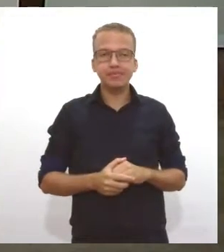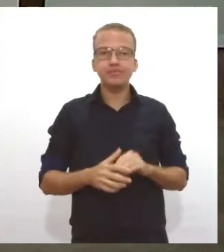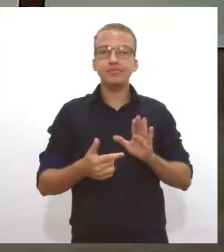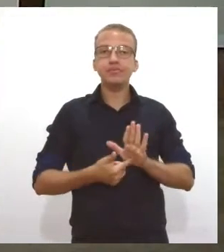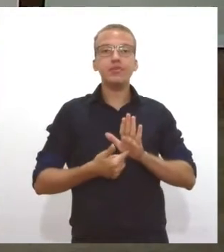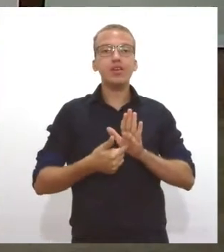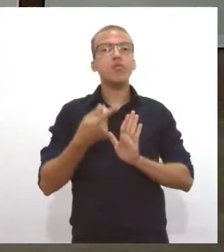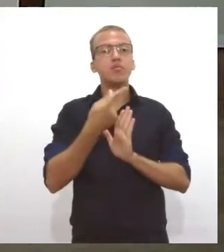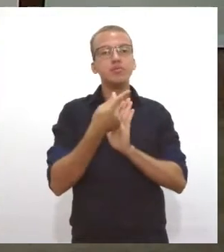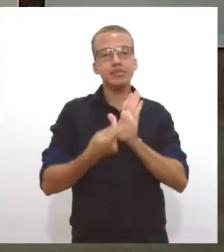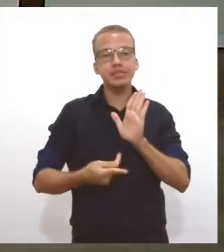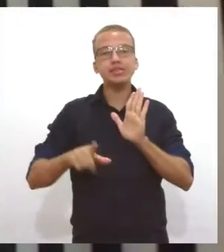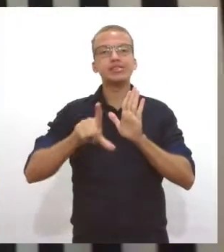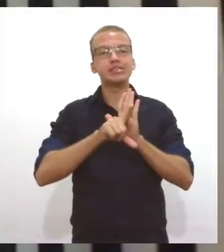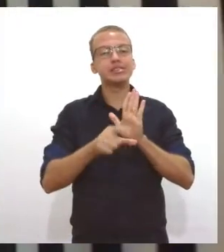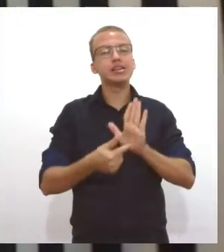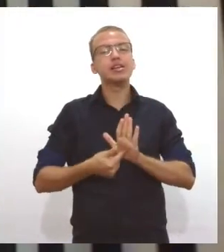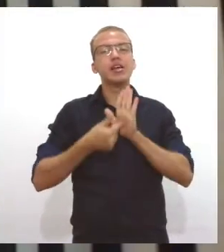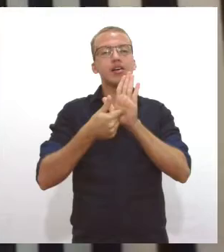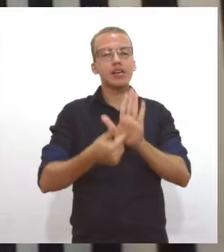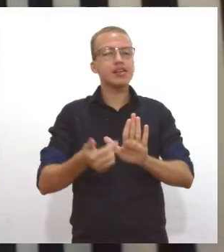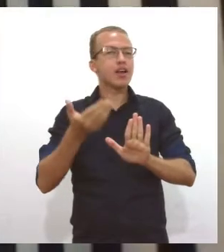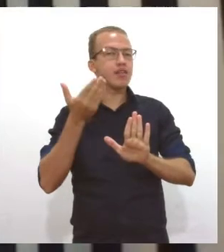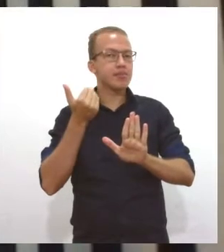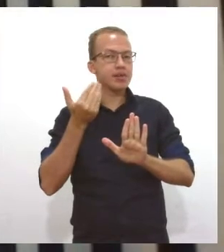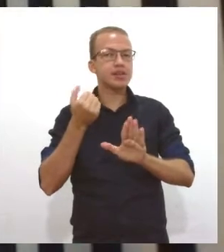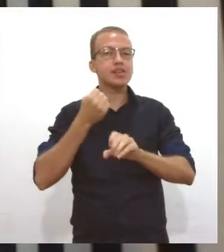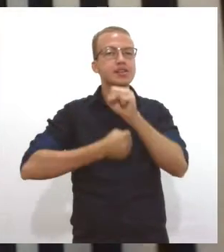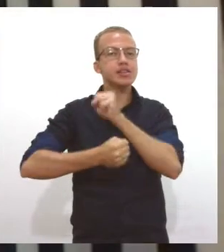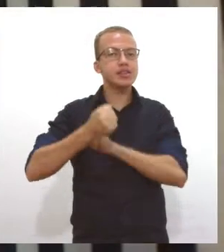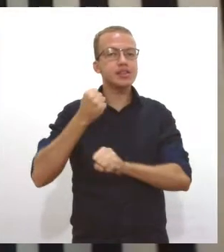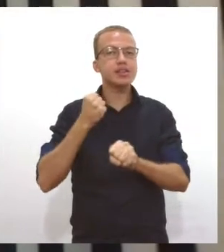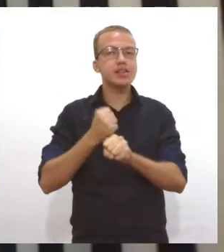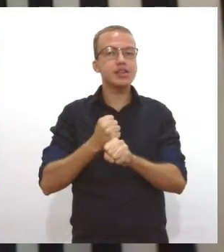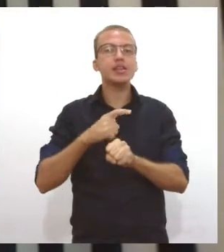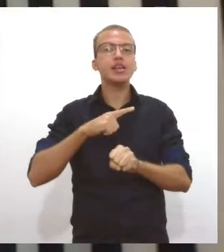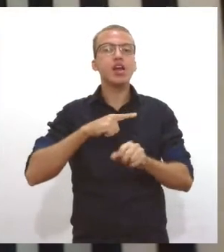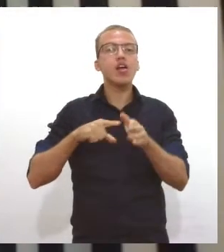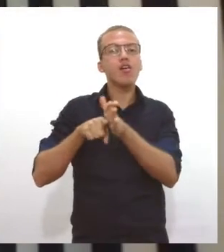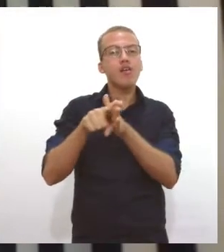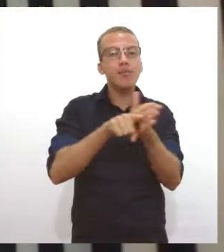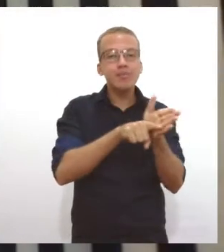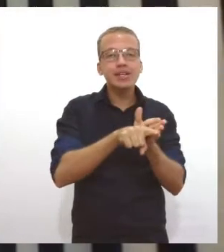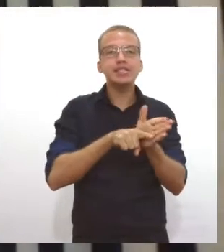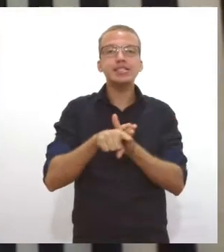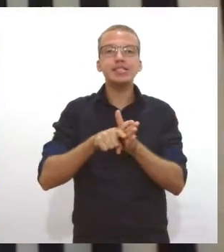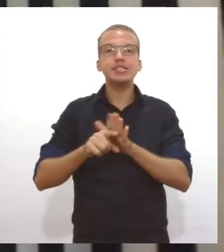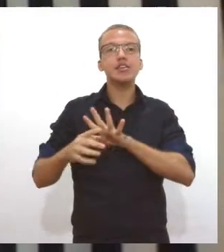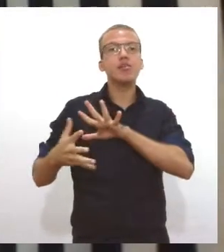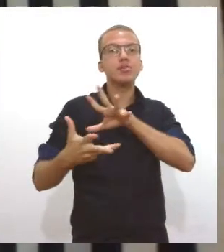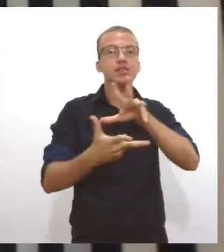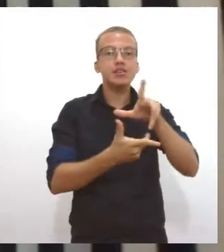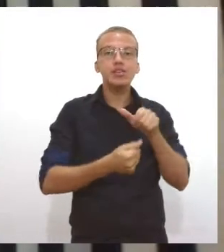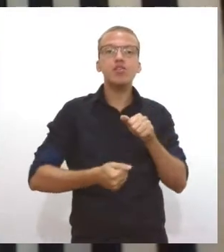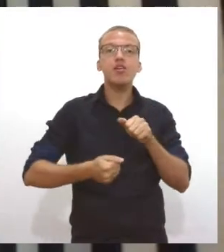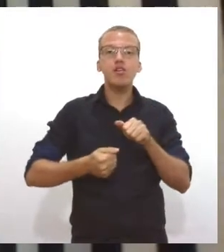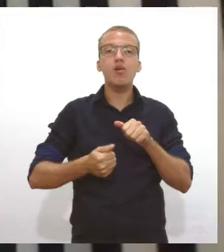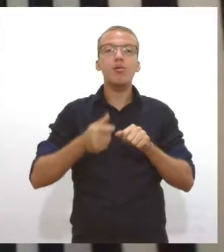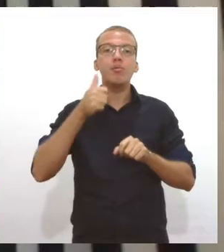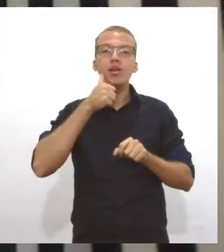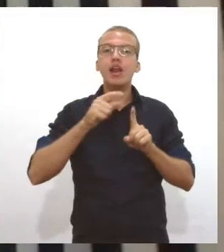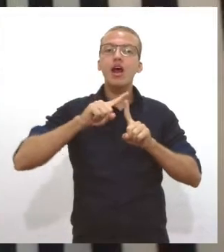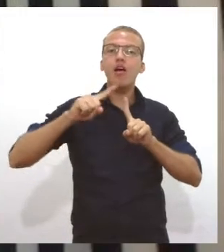naquela semana em que houve uma pesquisa internacional sobre as mortes de grávidas no mundo é